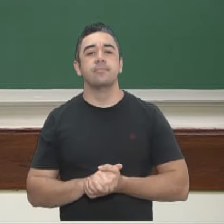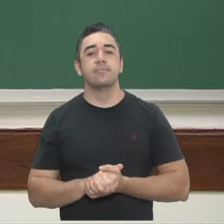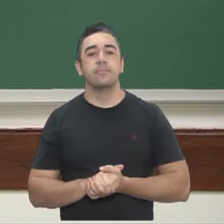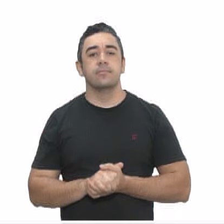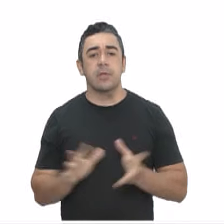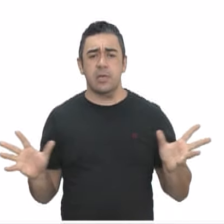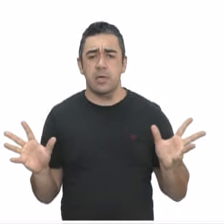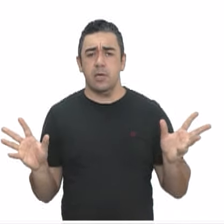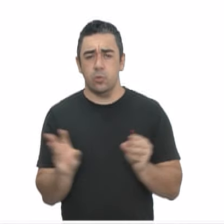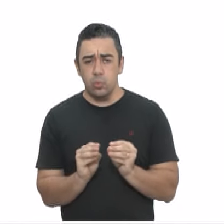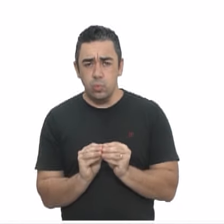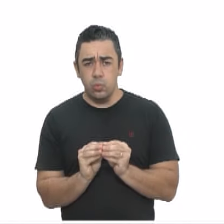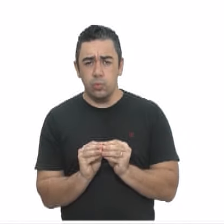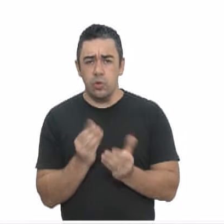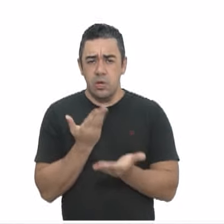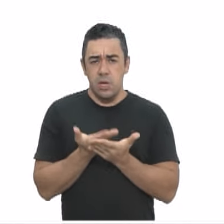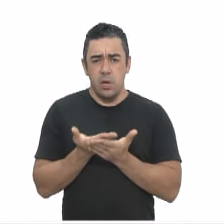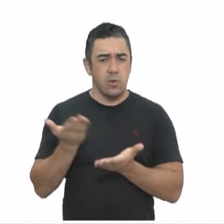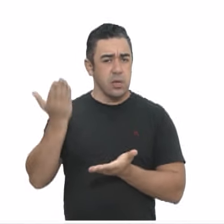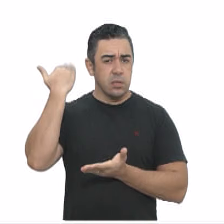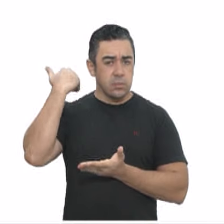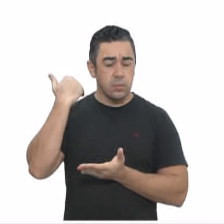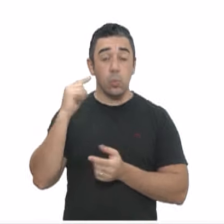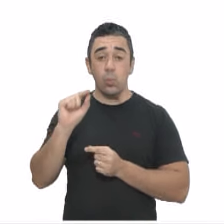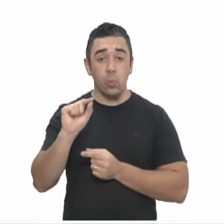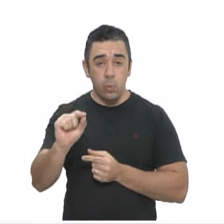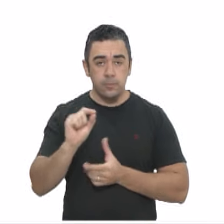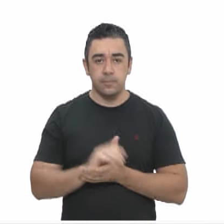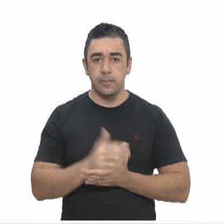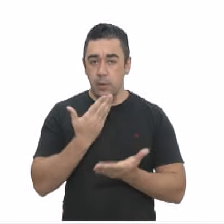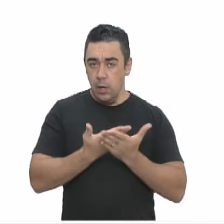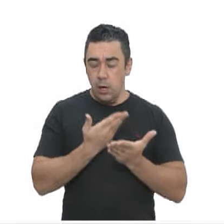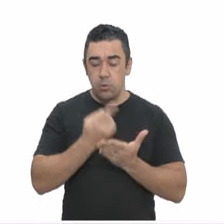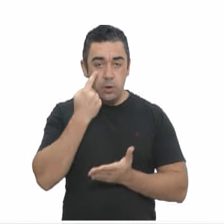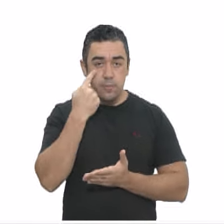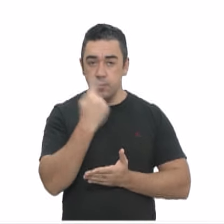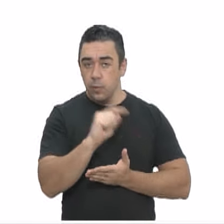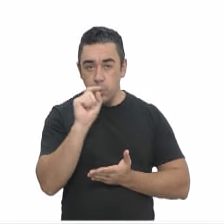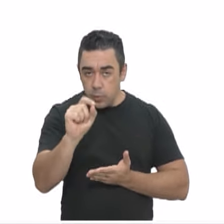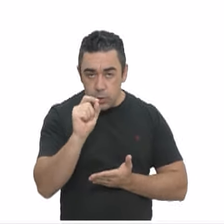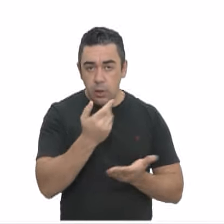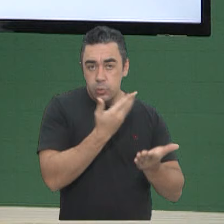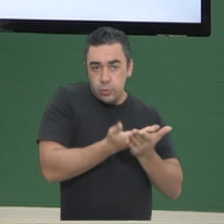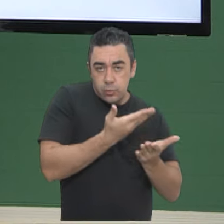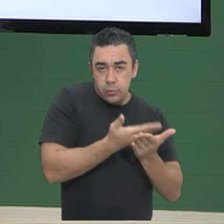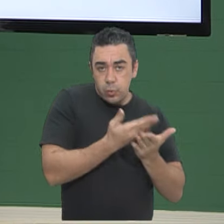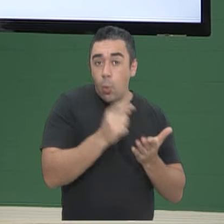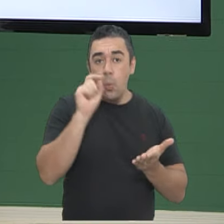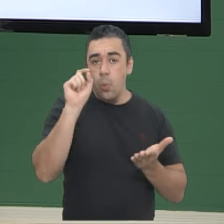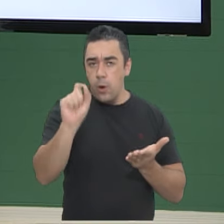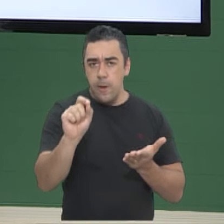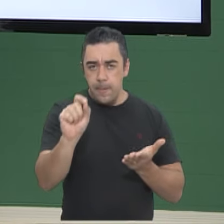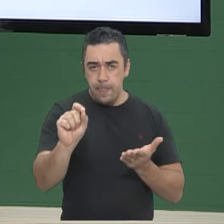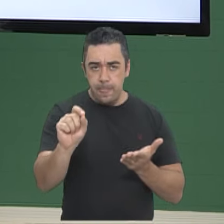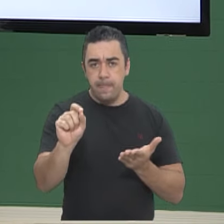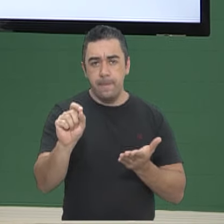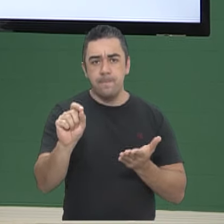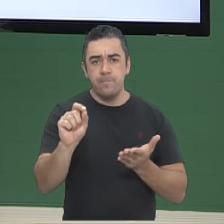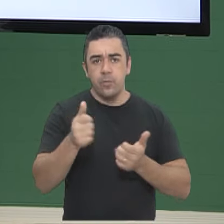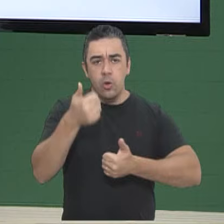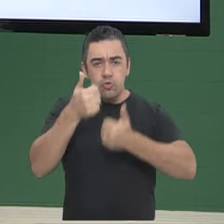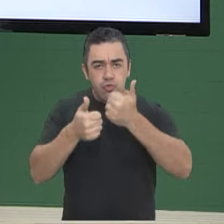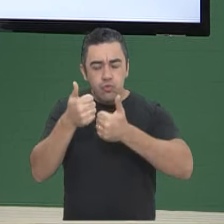Então, o resumo da aula anterior. Então, na aula anterior a gente estudou um pouco sobre os